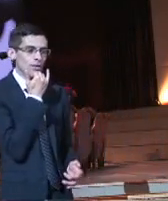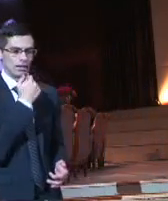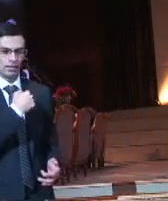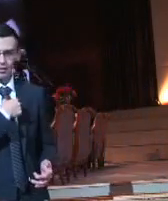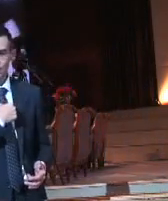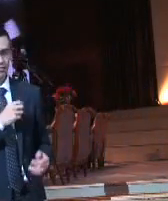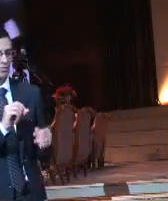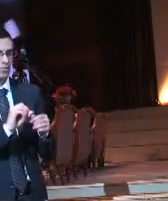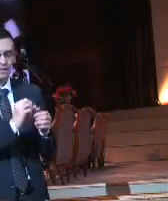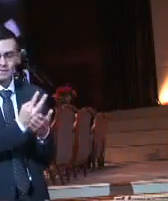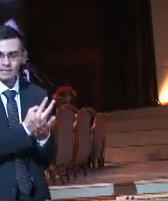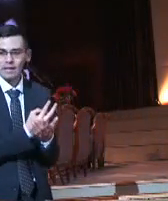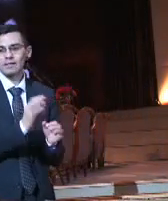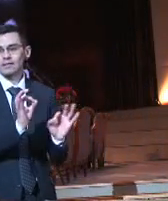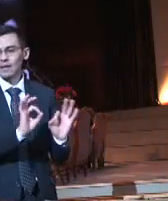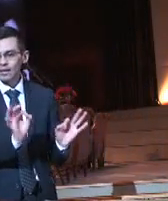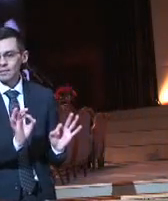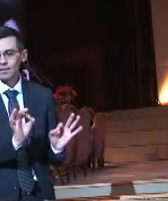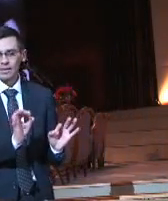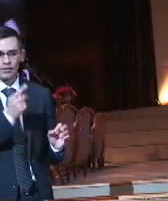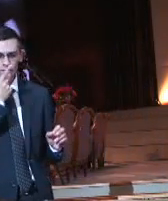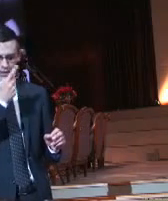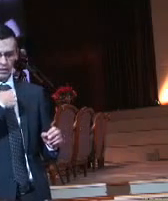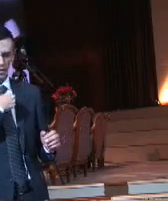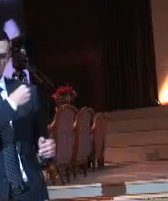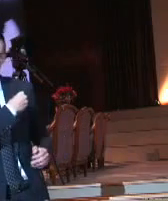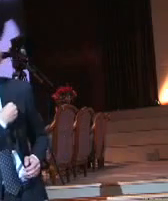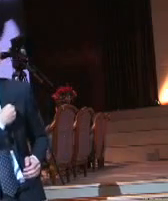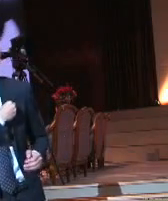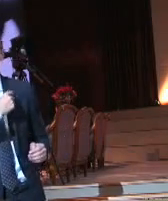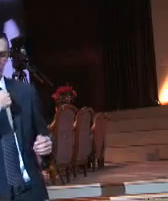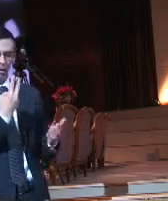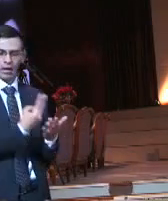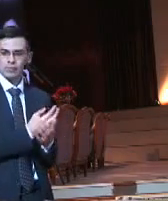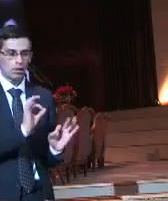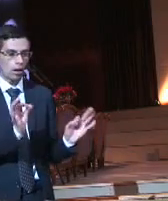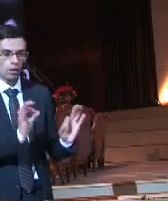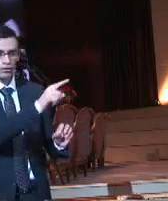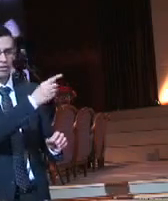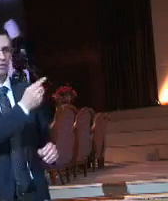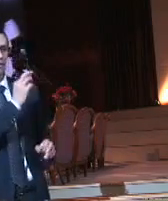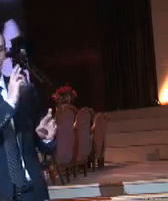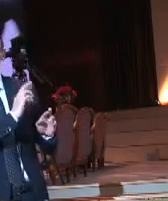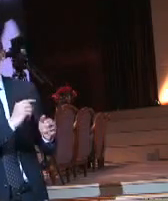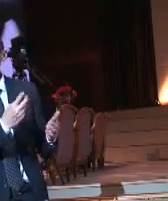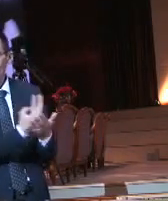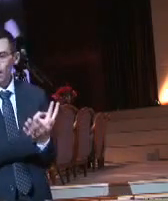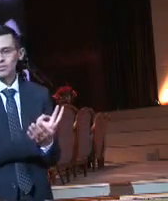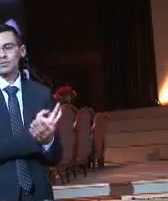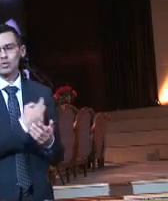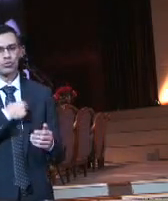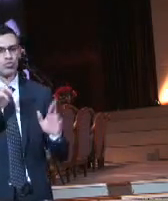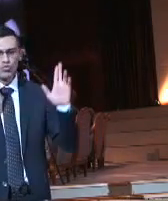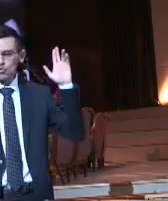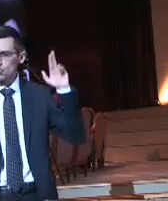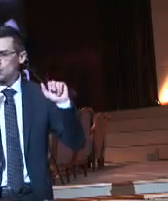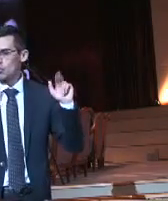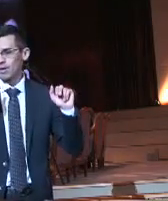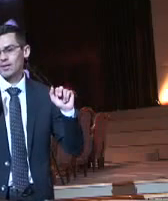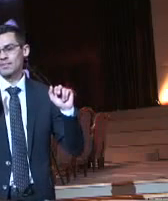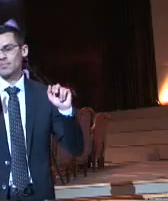caráter. Eu não sou quem vocês acham que eu sou. Nunca fui. E